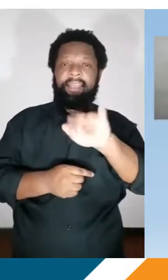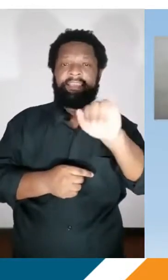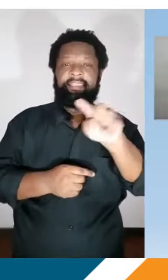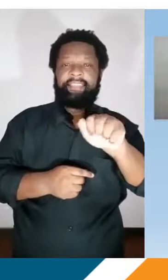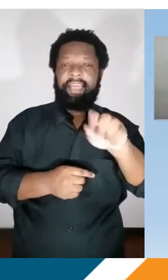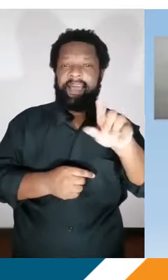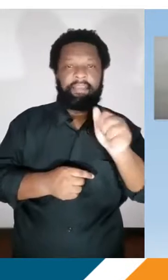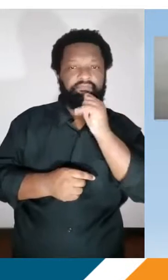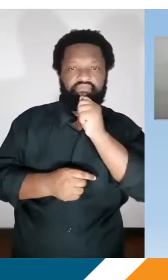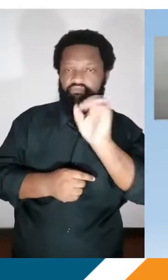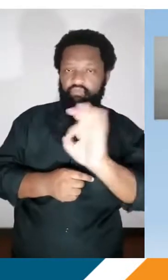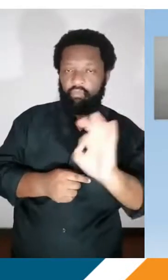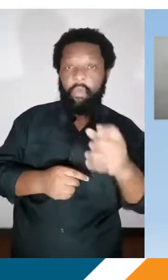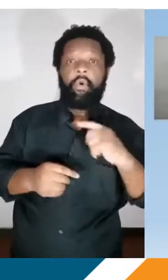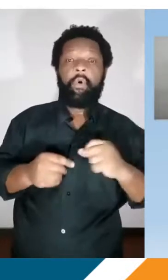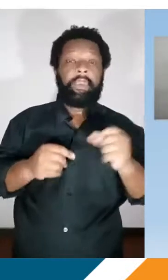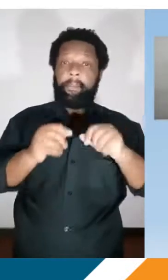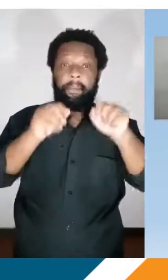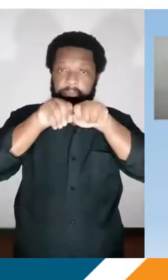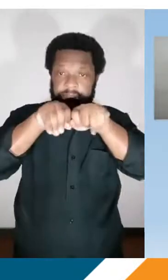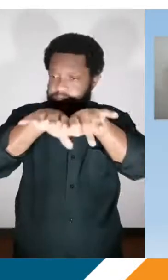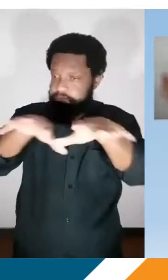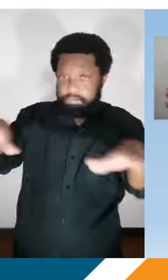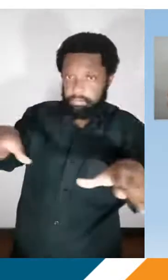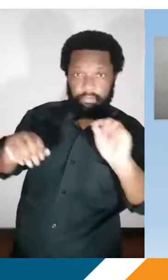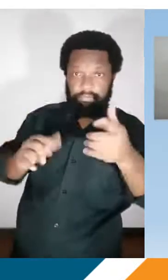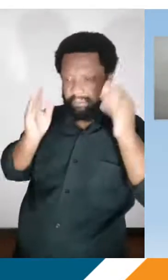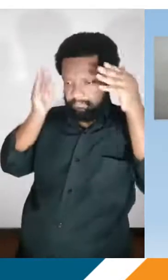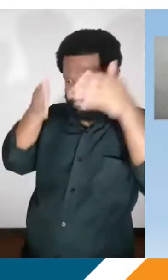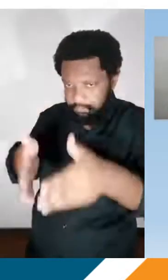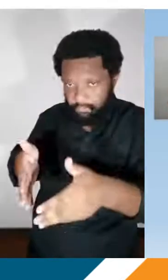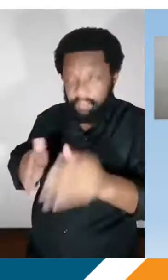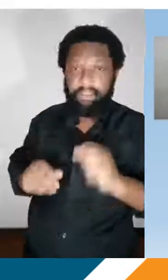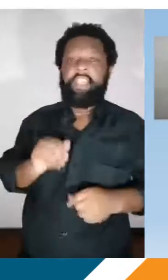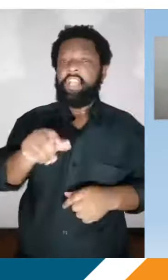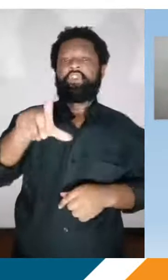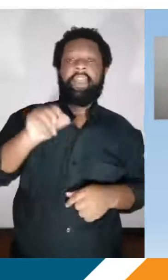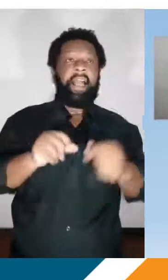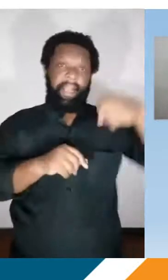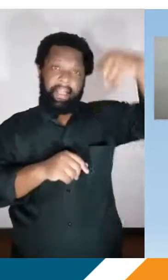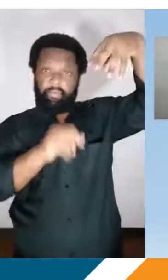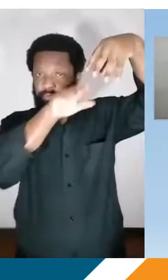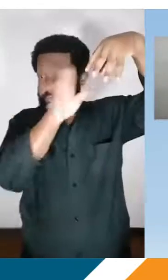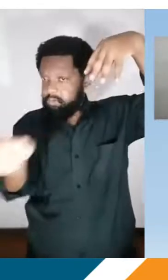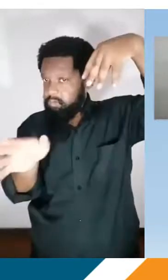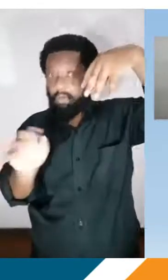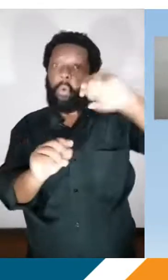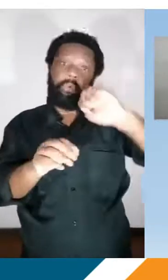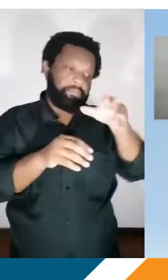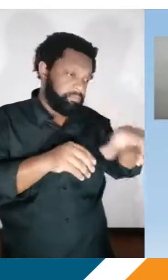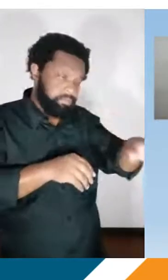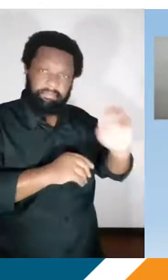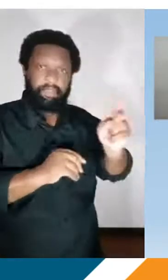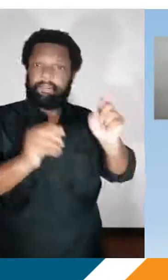ser, ela é direcionada para todos os sentidos, tá? Você não tem como escolher um determinado sentido para a luz